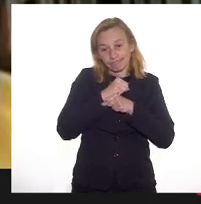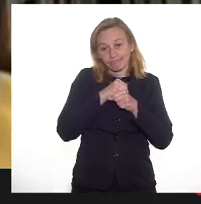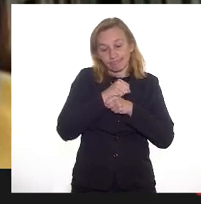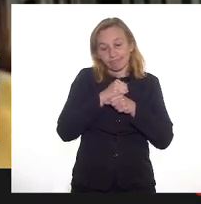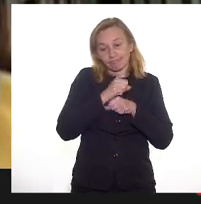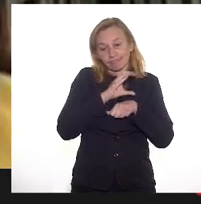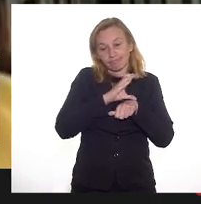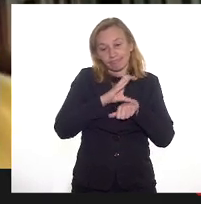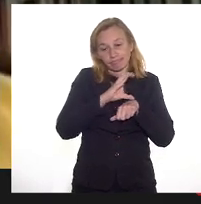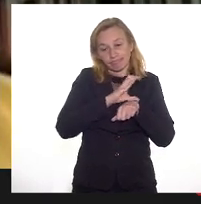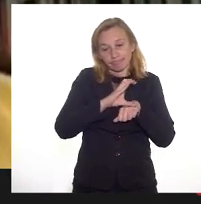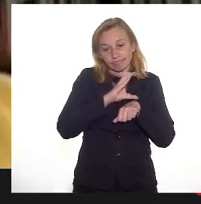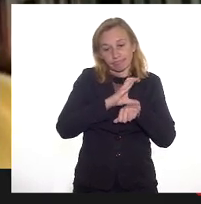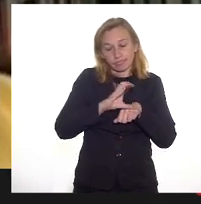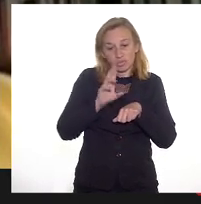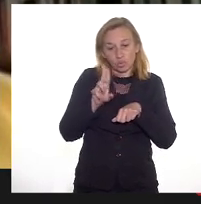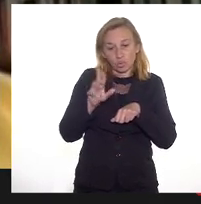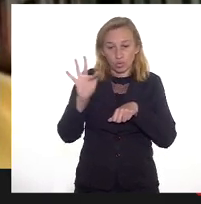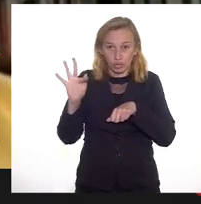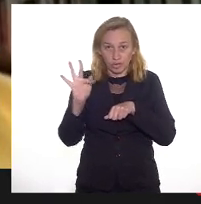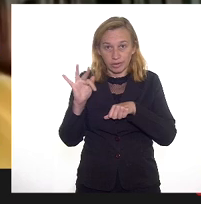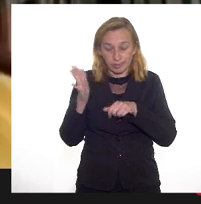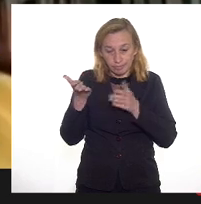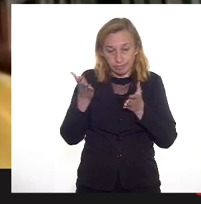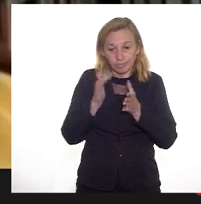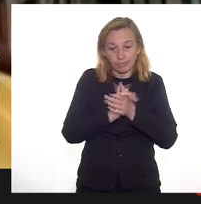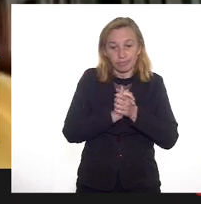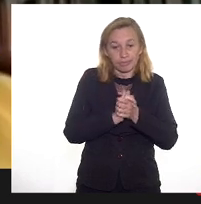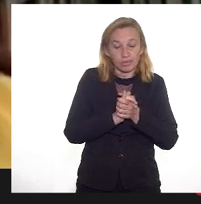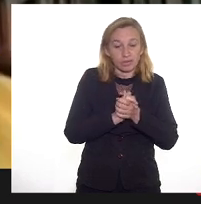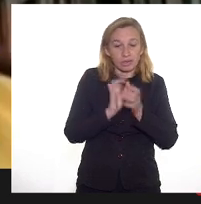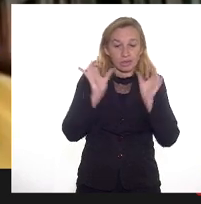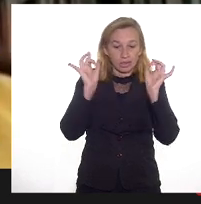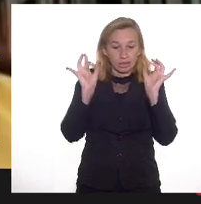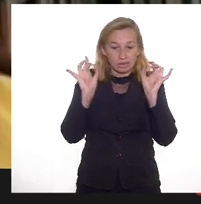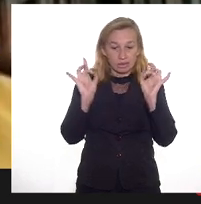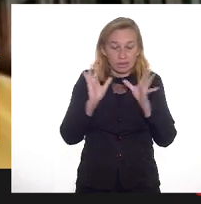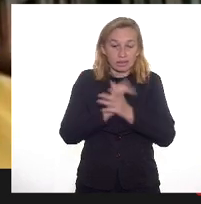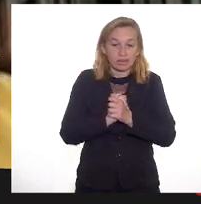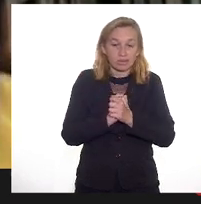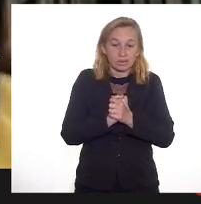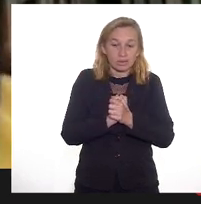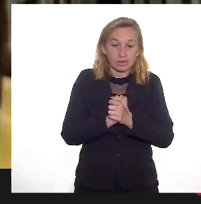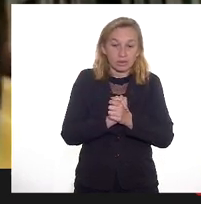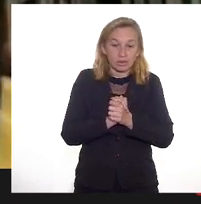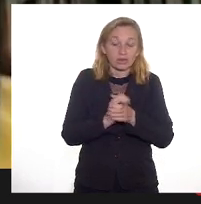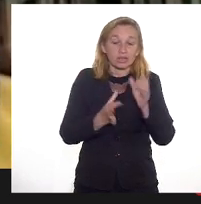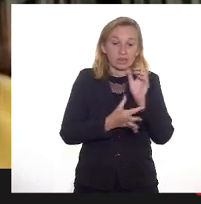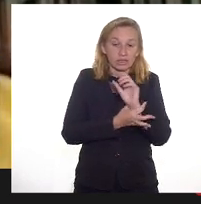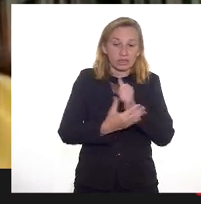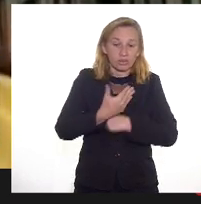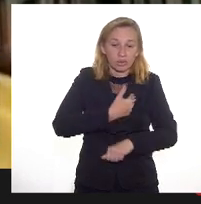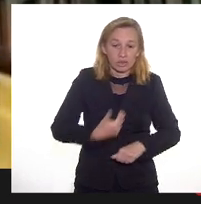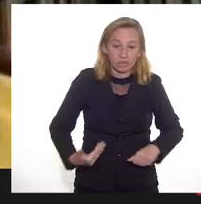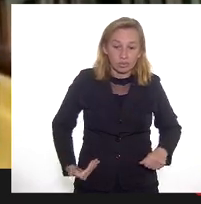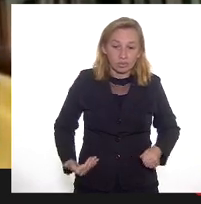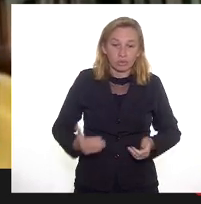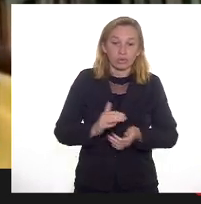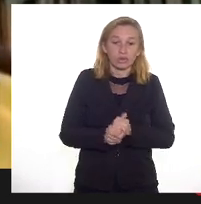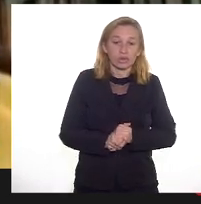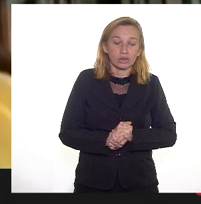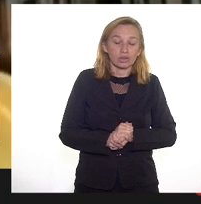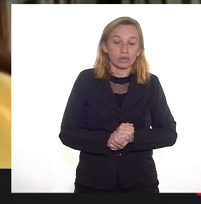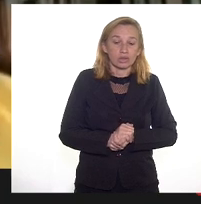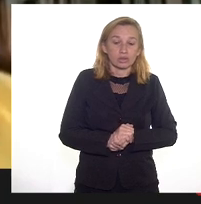curso, né, da UF, no curso de especialização em segurança pública da